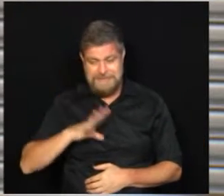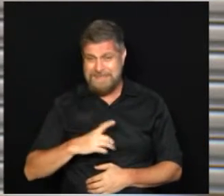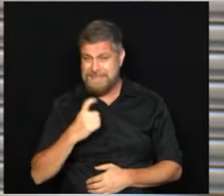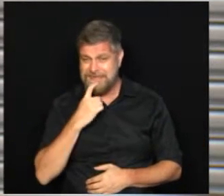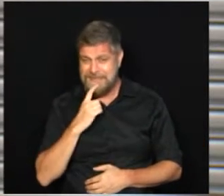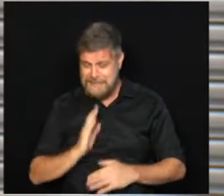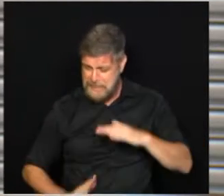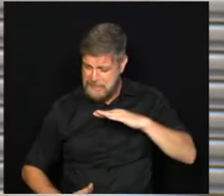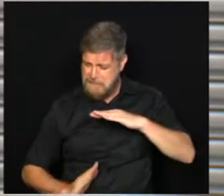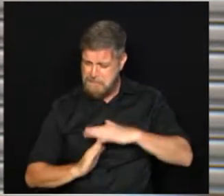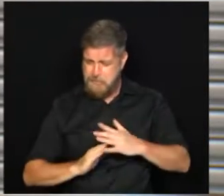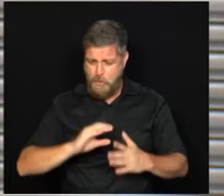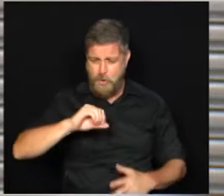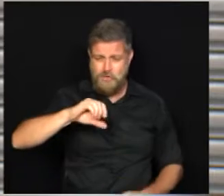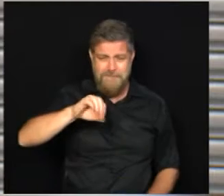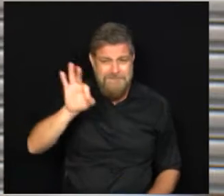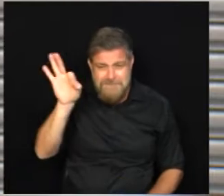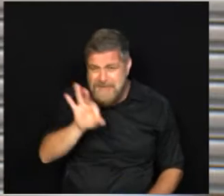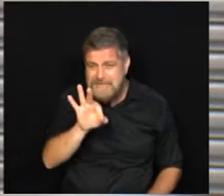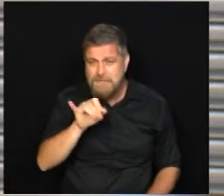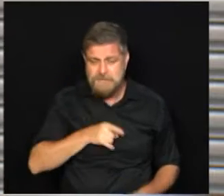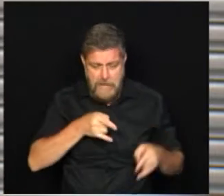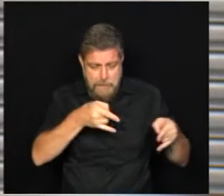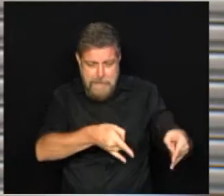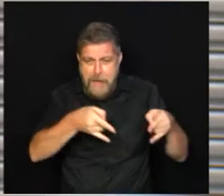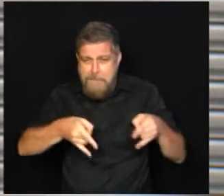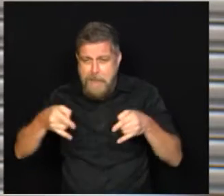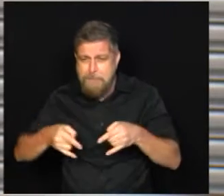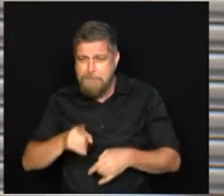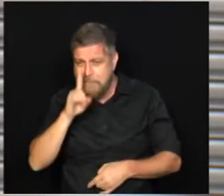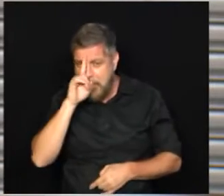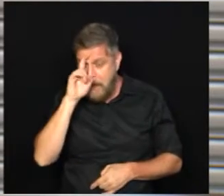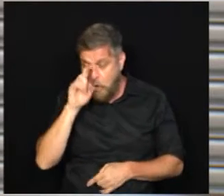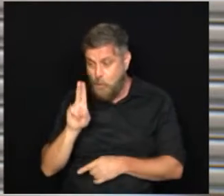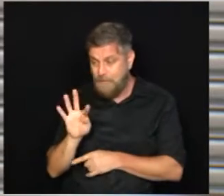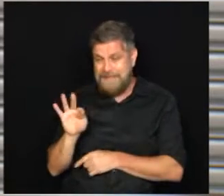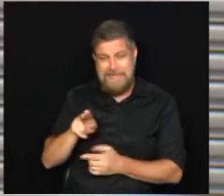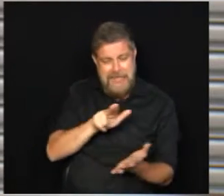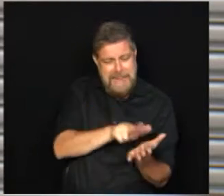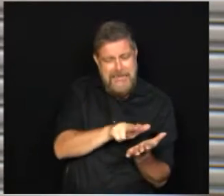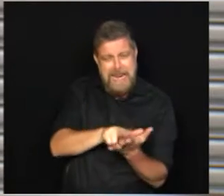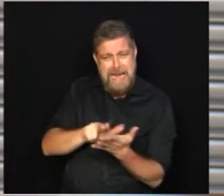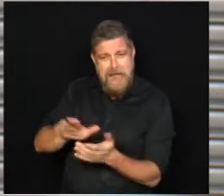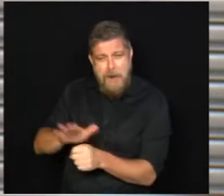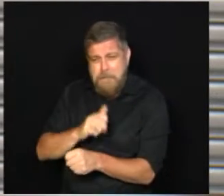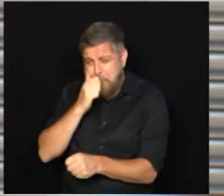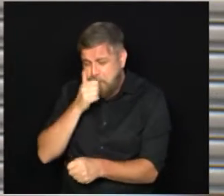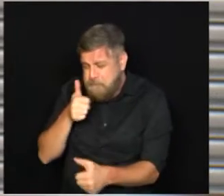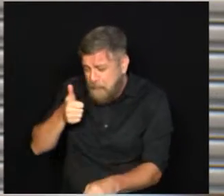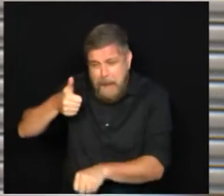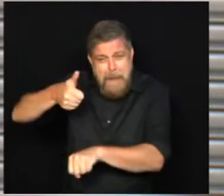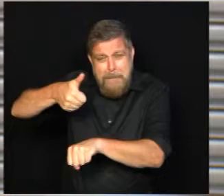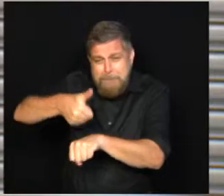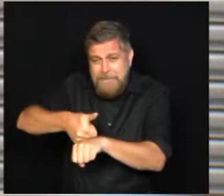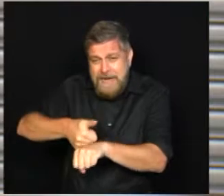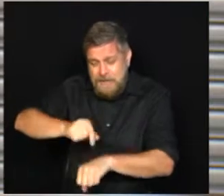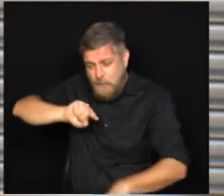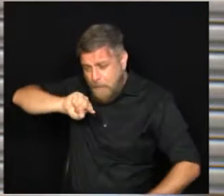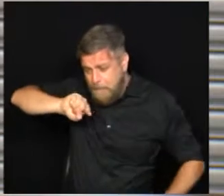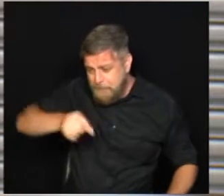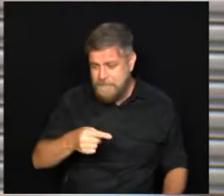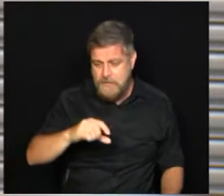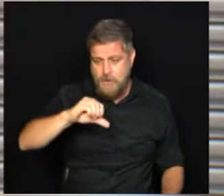atingiu 90 porcento da taxa de ocupação dos leitos de UTI e chegou bem perto das